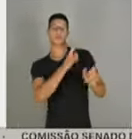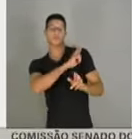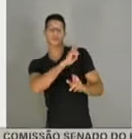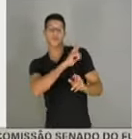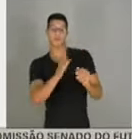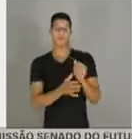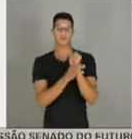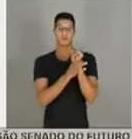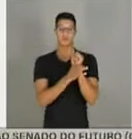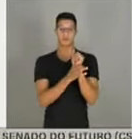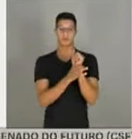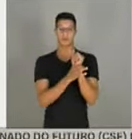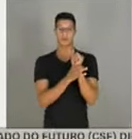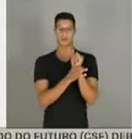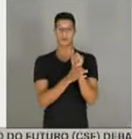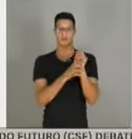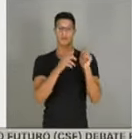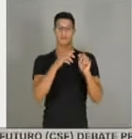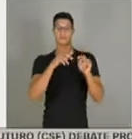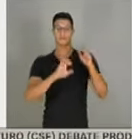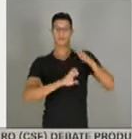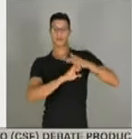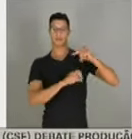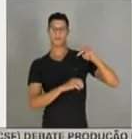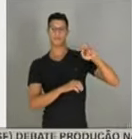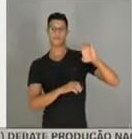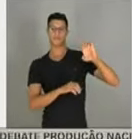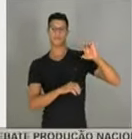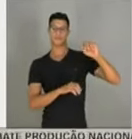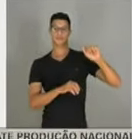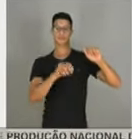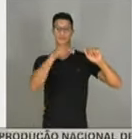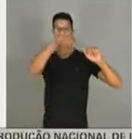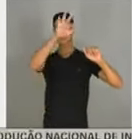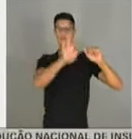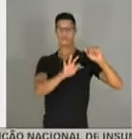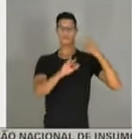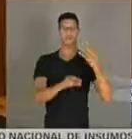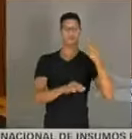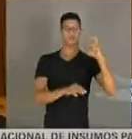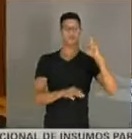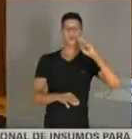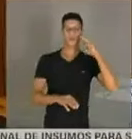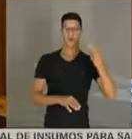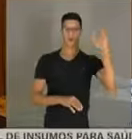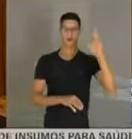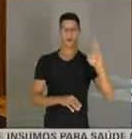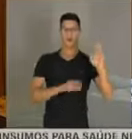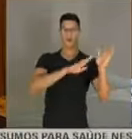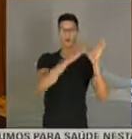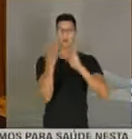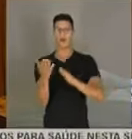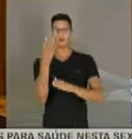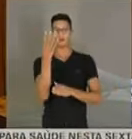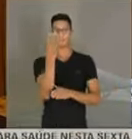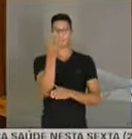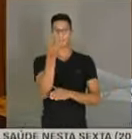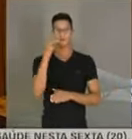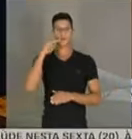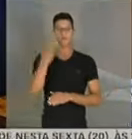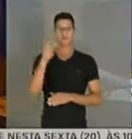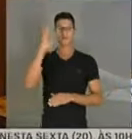seguro? Precisa. De repente, a nota fiscal, que era de 45 milhões de reais, vira quase 46 milhões